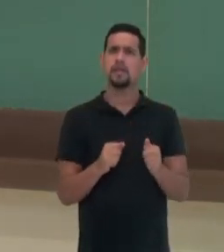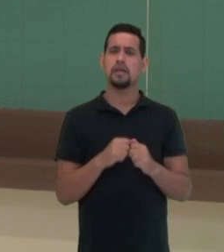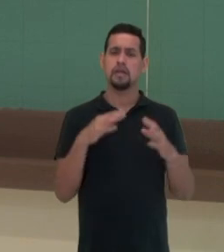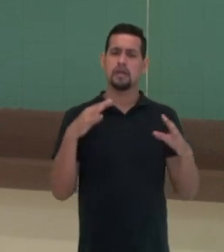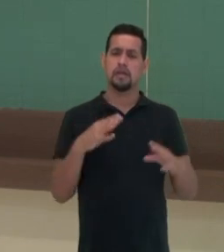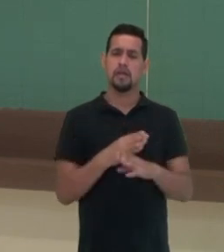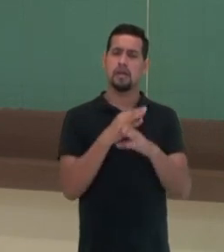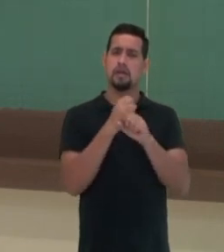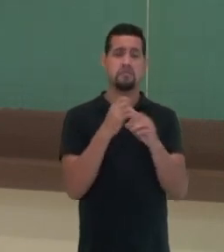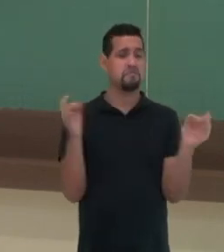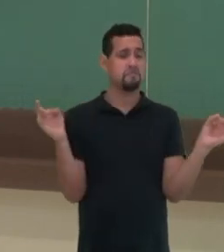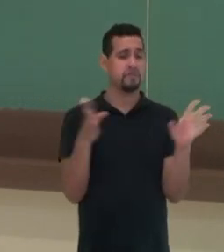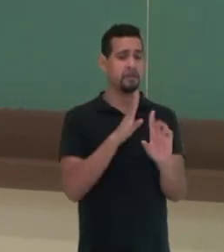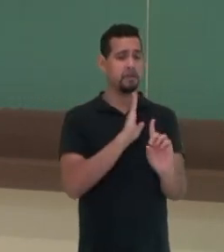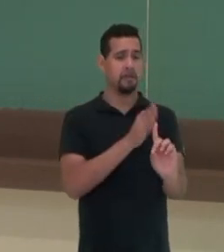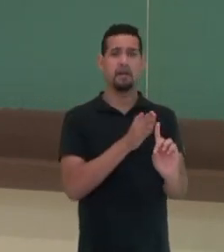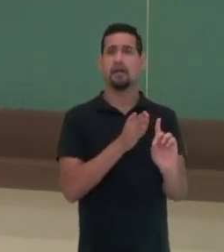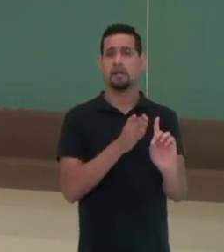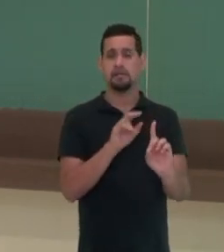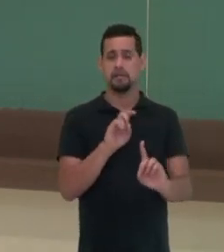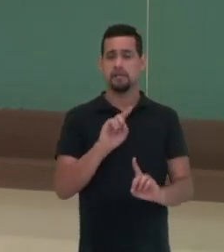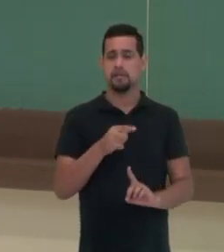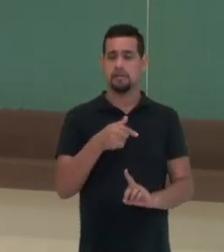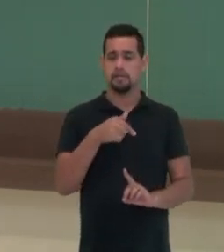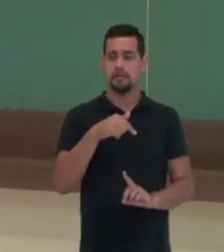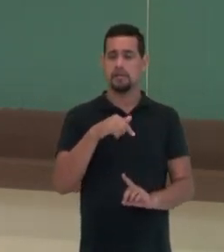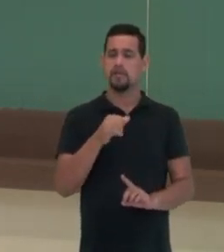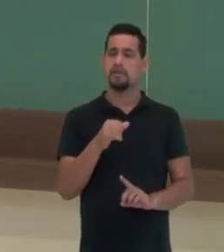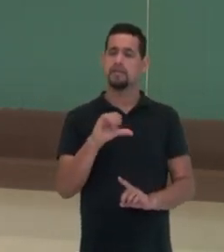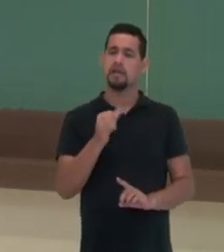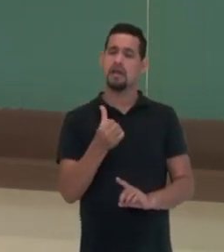multiplicando, pronto, direto. O montante é R$